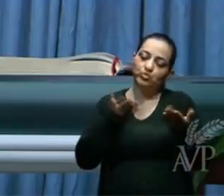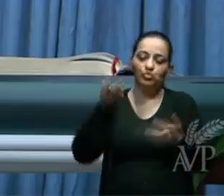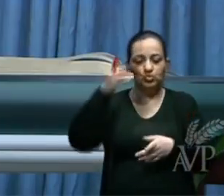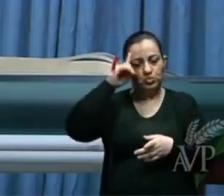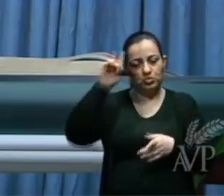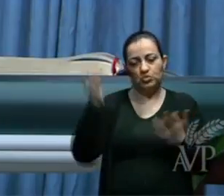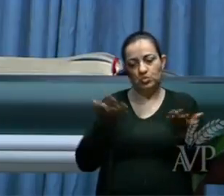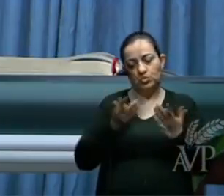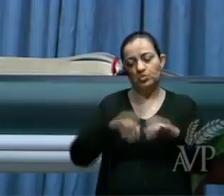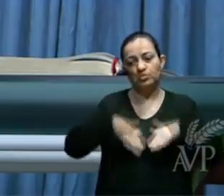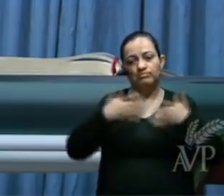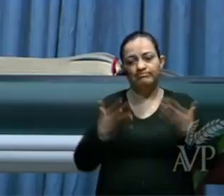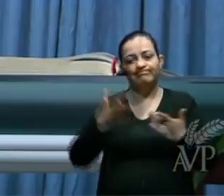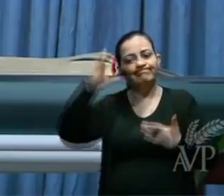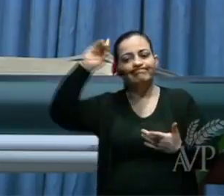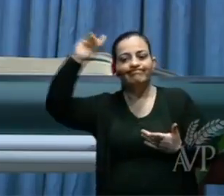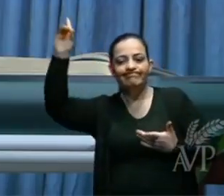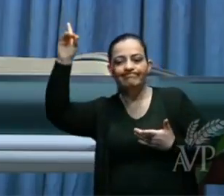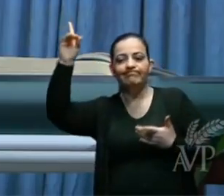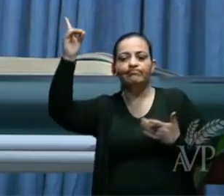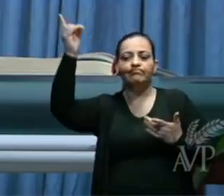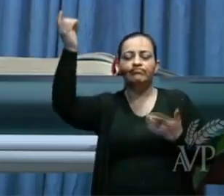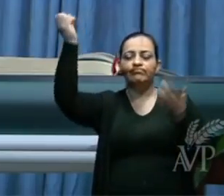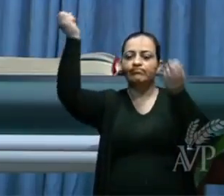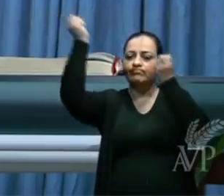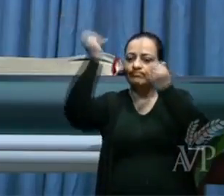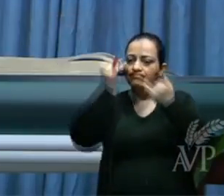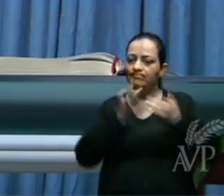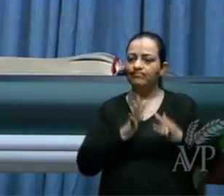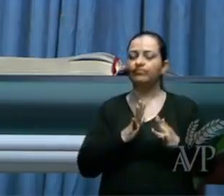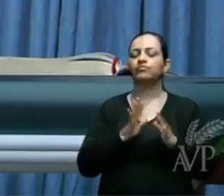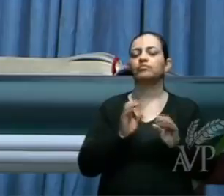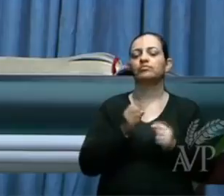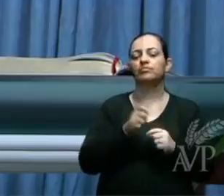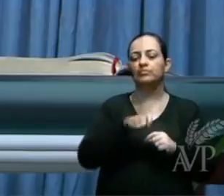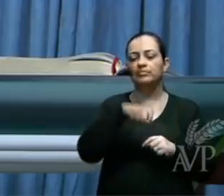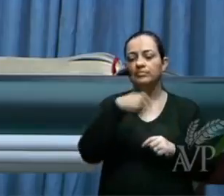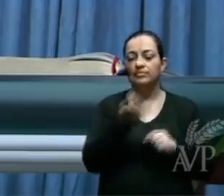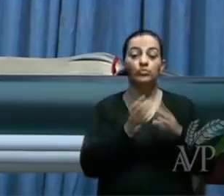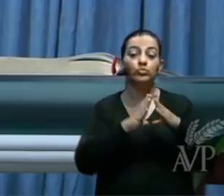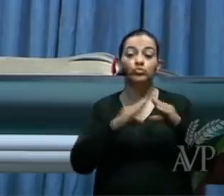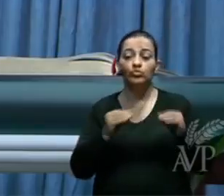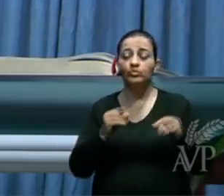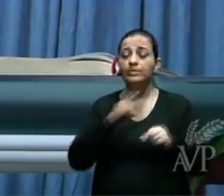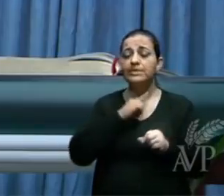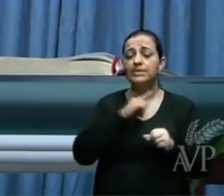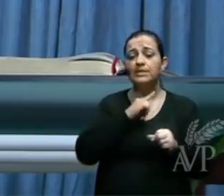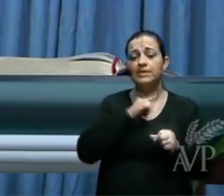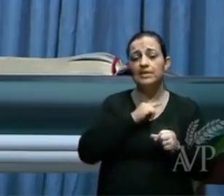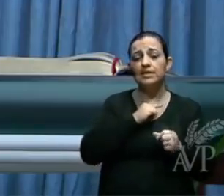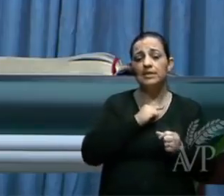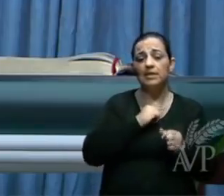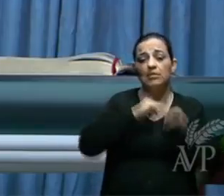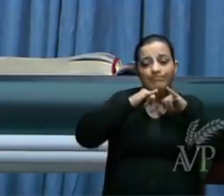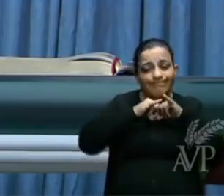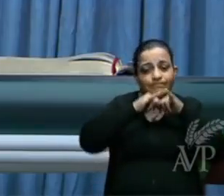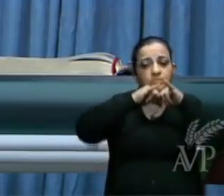dias quando deus manifestou estes sinais há uma mensagem